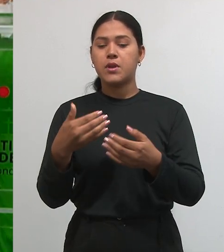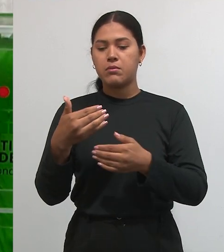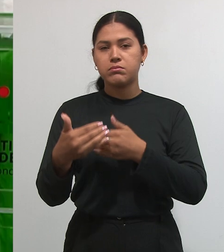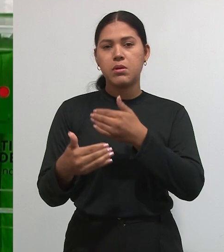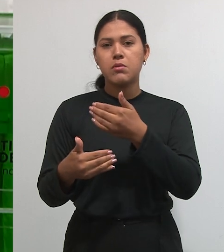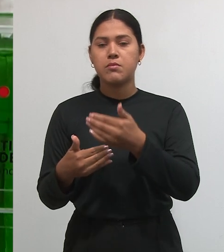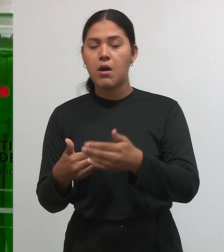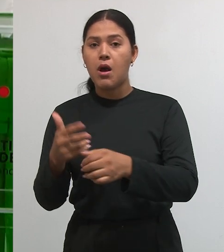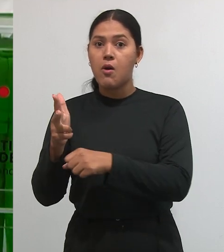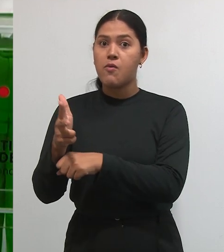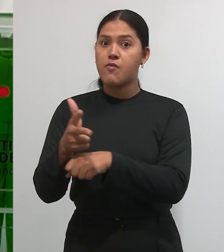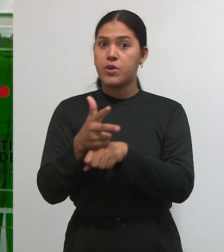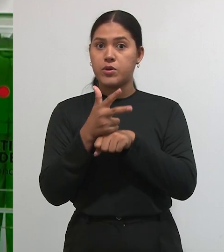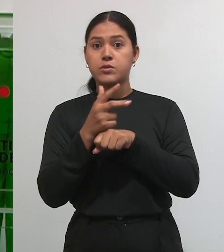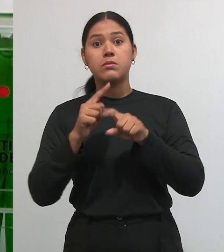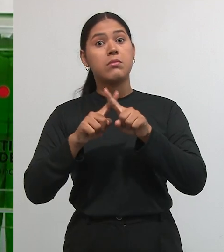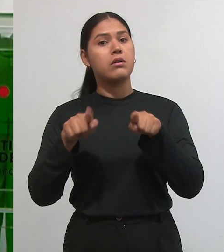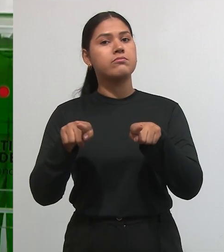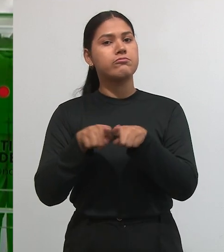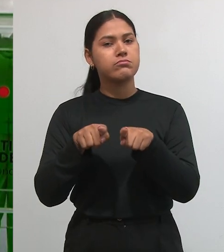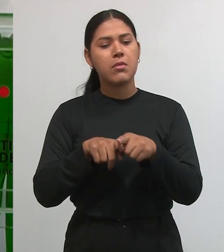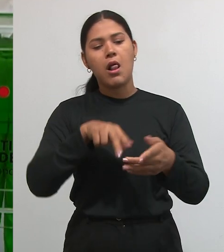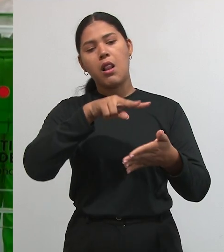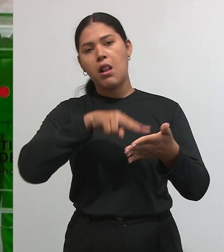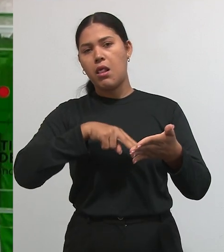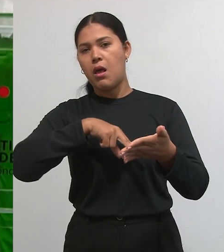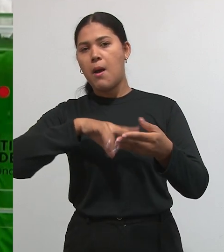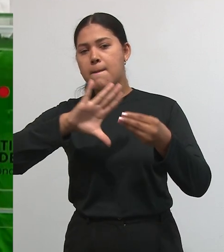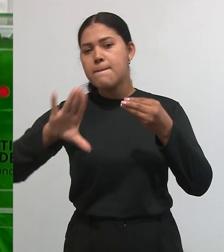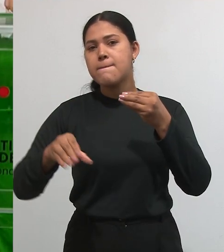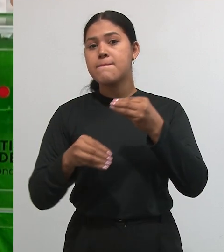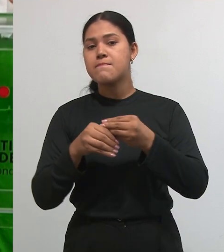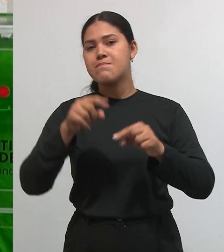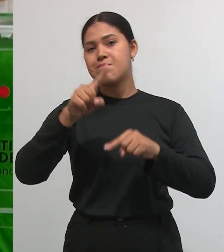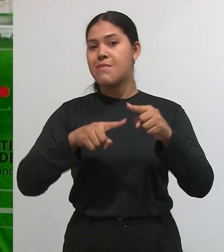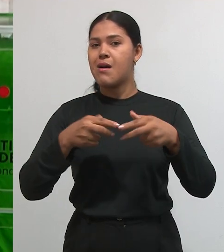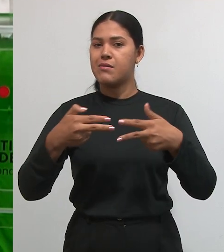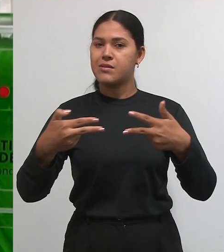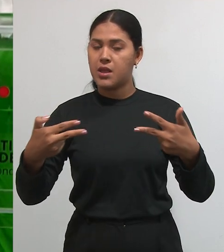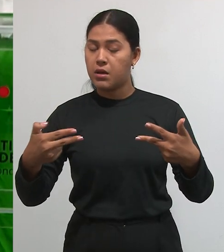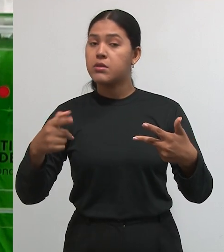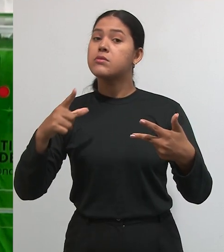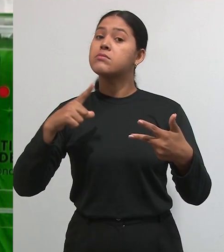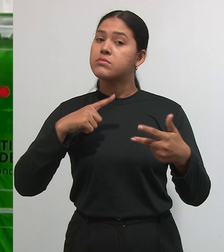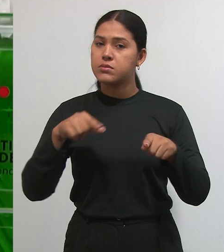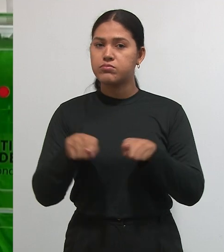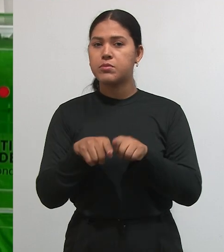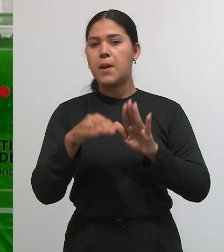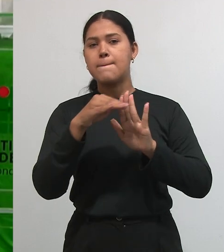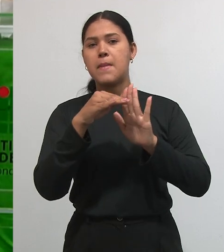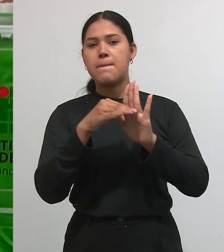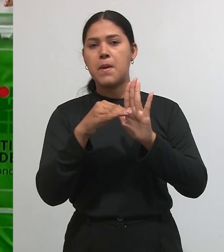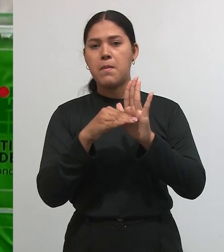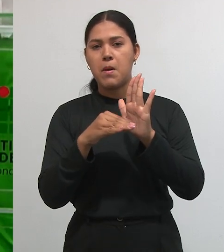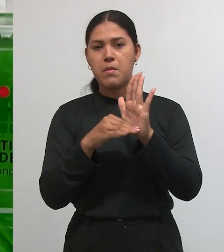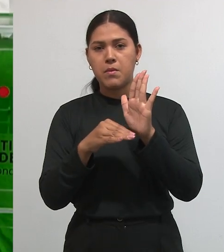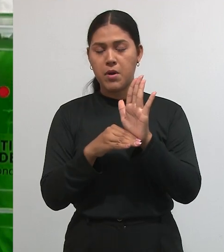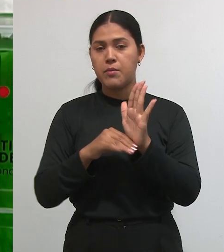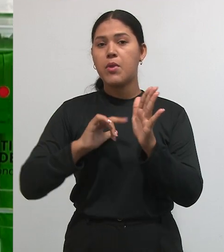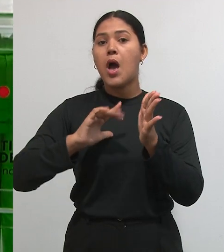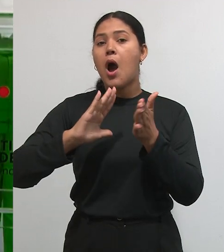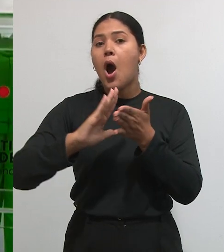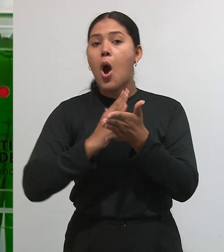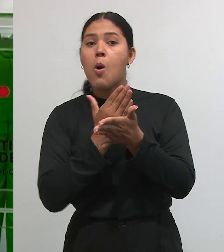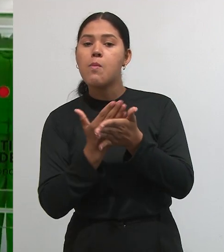bem atenção no vídeo, mas também leiam o material, nosso roteiro. Além do roteiro, foi escrito também, indicado